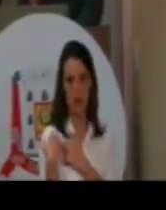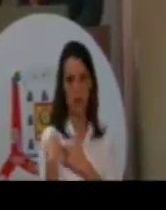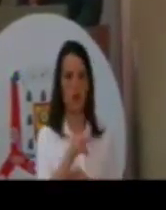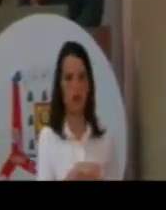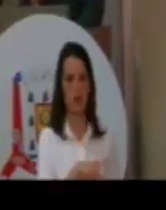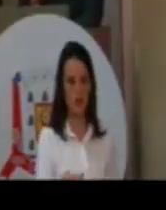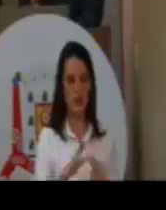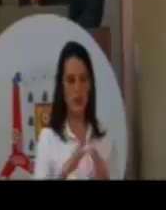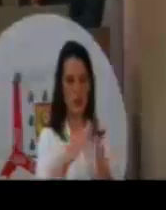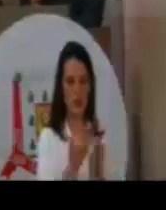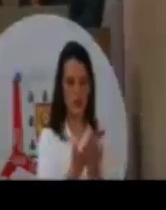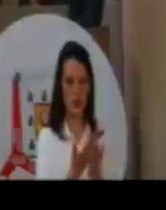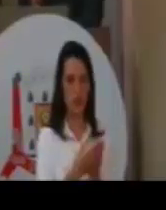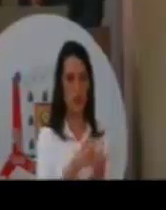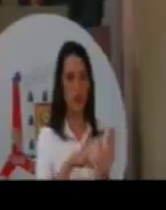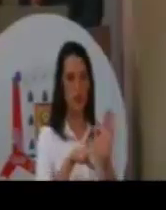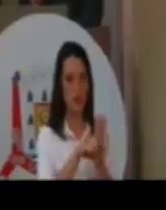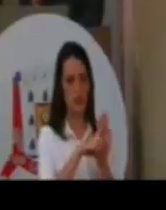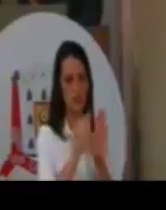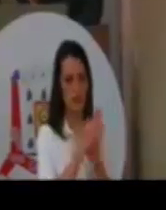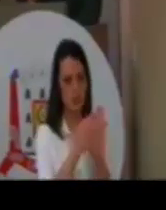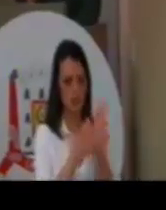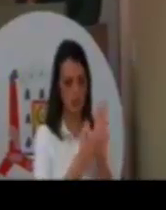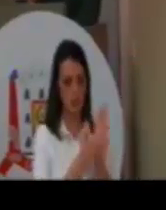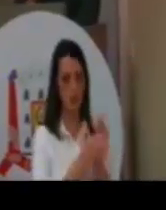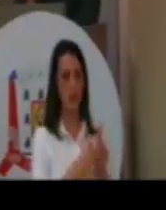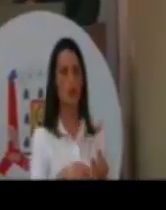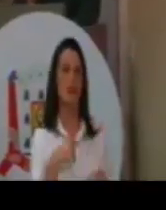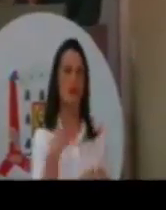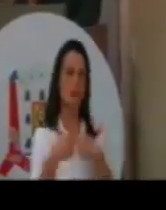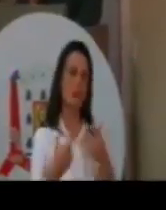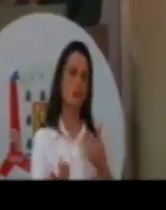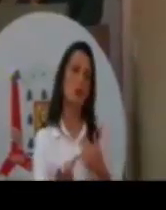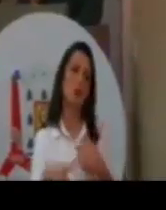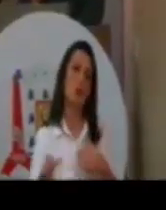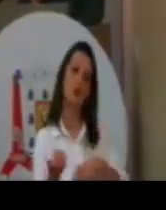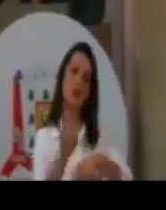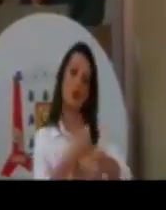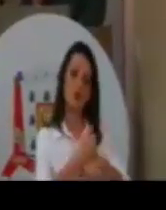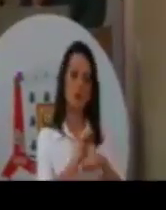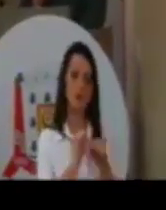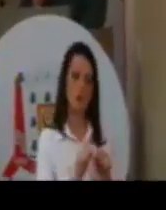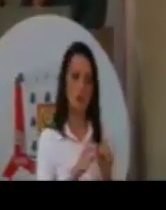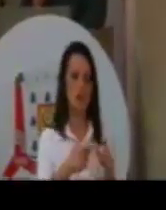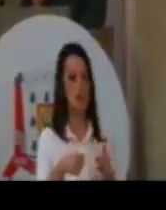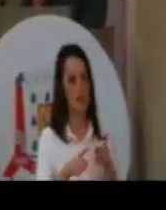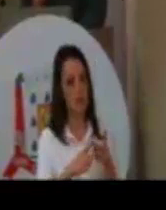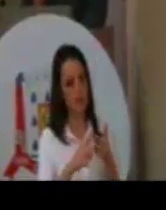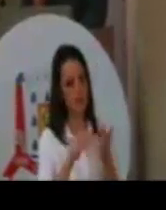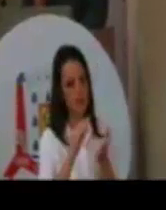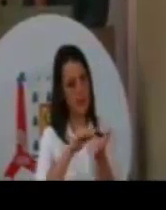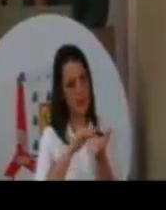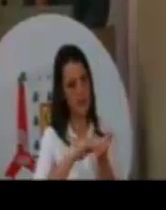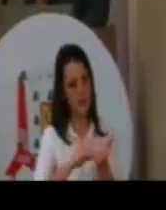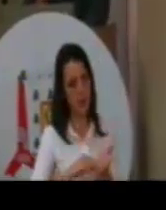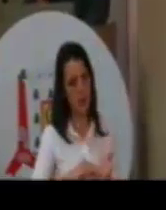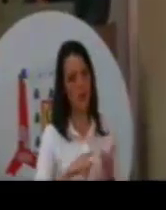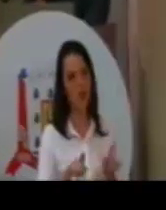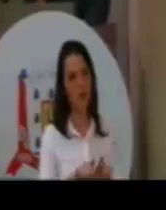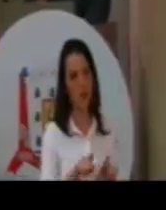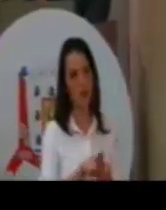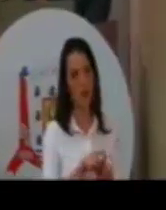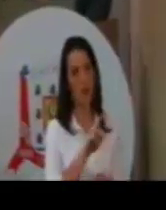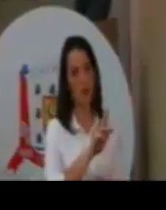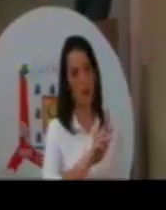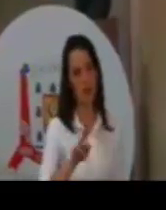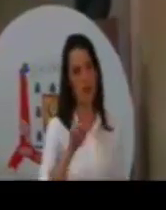que posteriormente um dos vereadores seja escolhido. O cargo de secretária executiva será